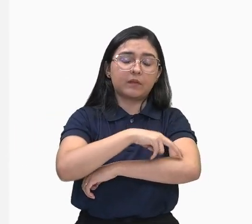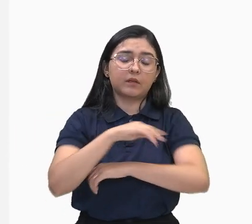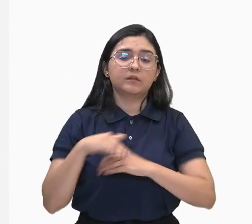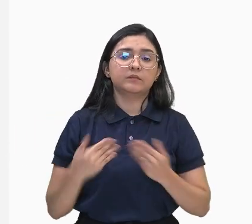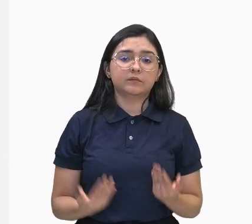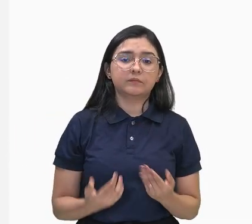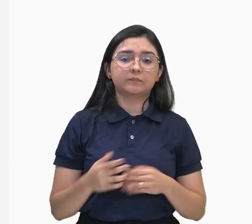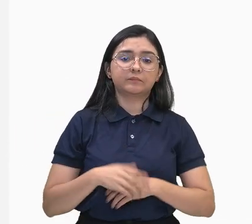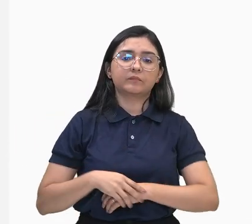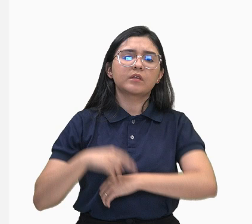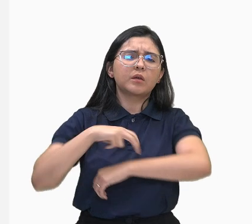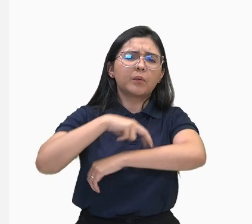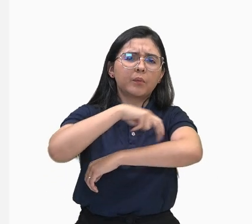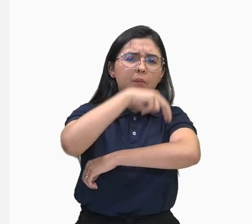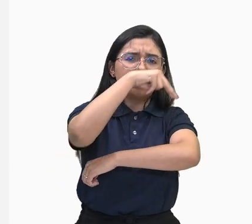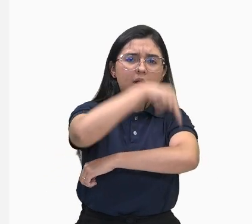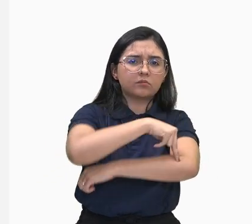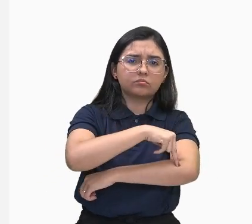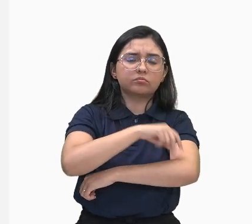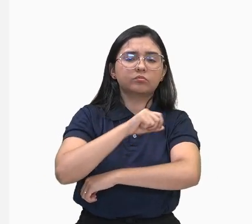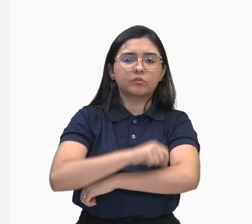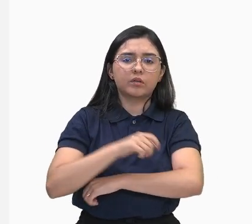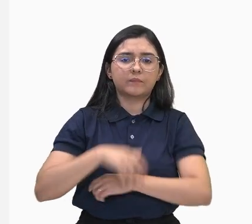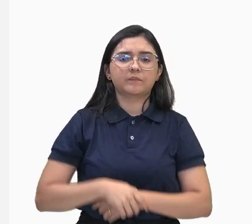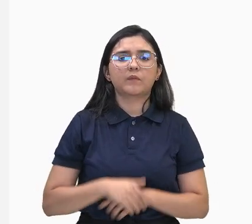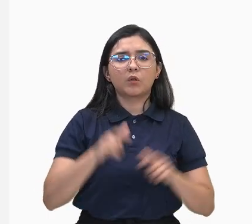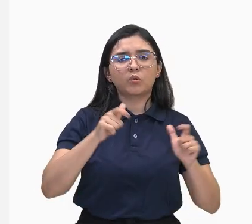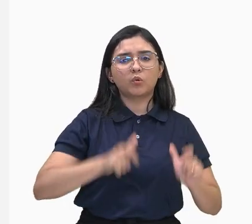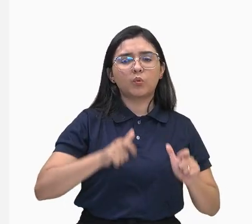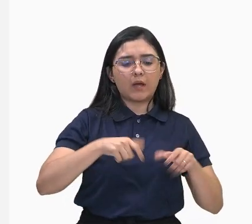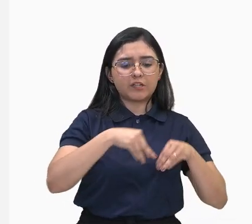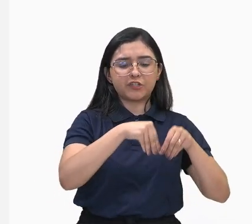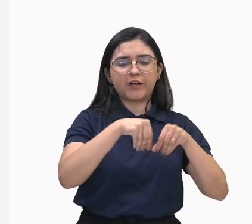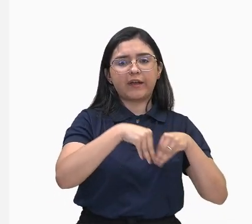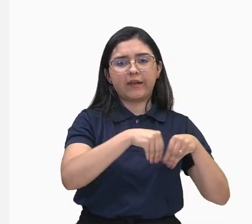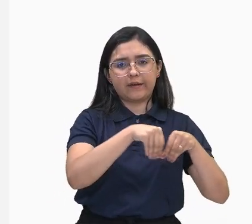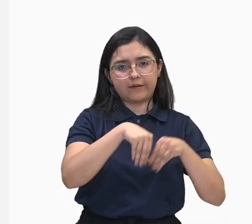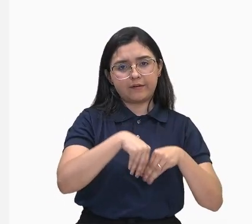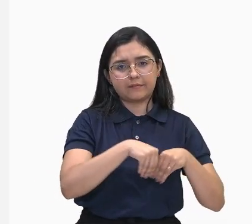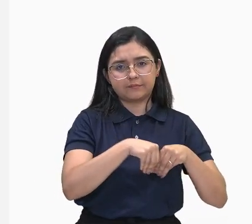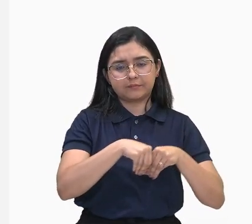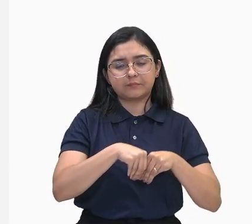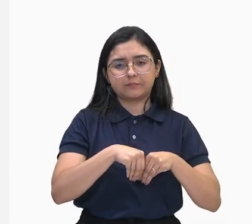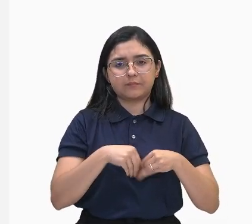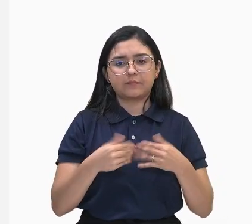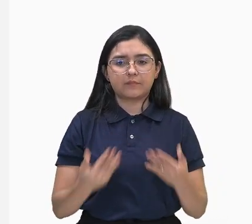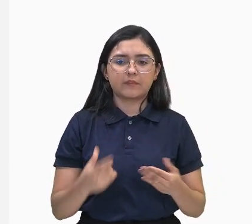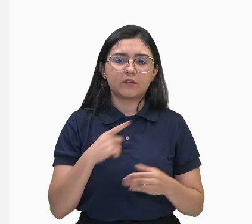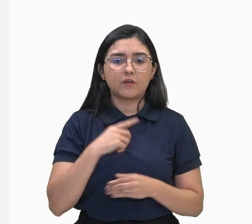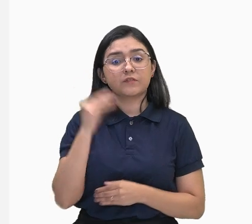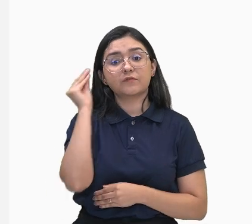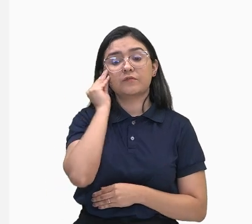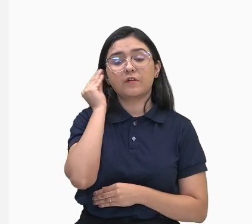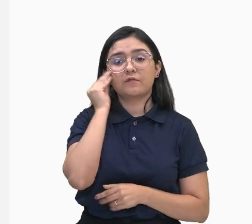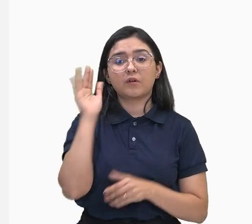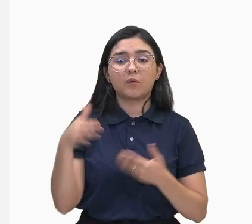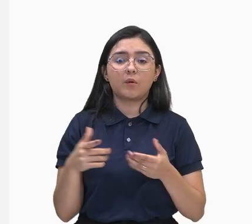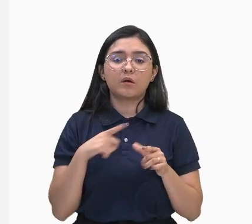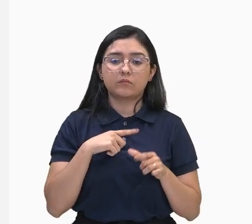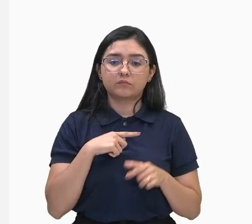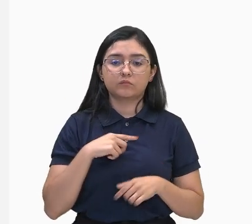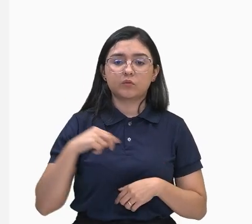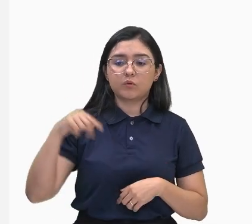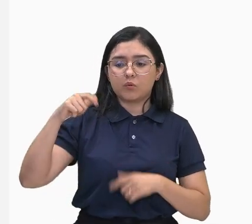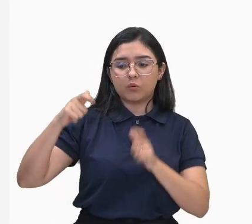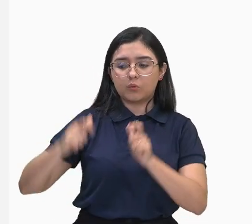vão aterrissar, né, em um banco de areia. E aí a distância vai ser computada entre a faixa do